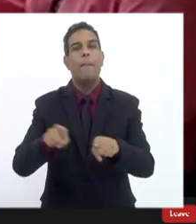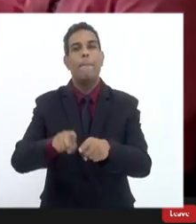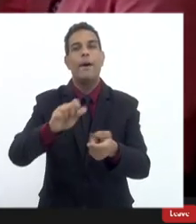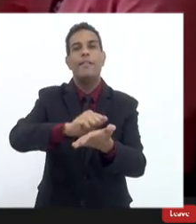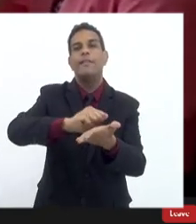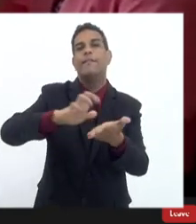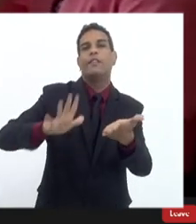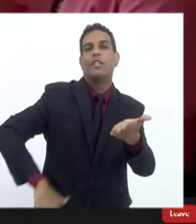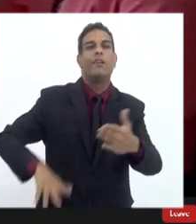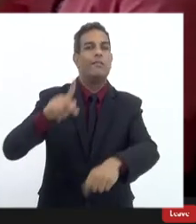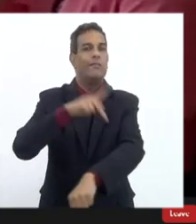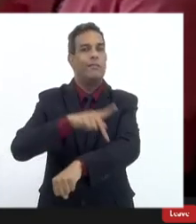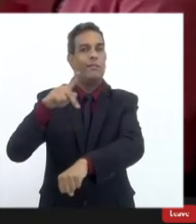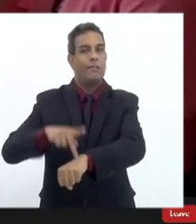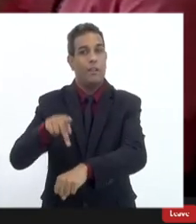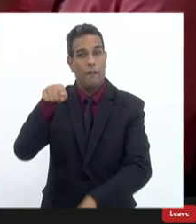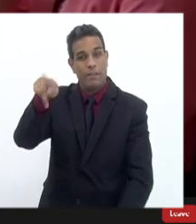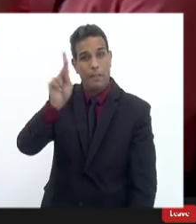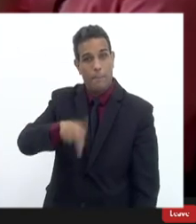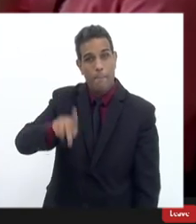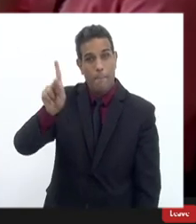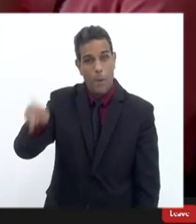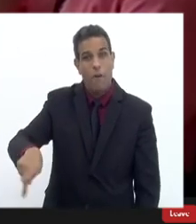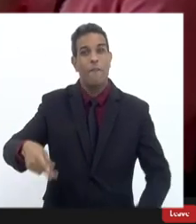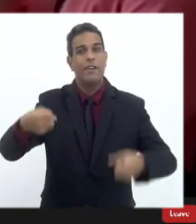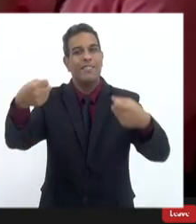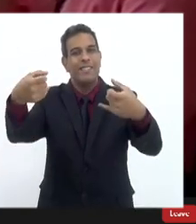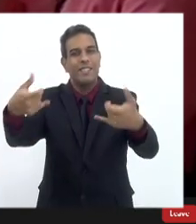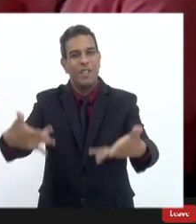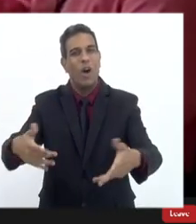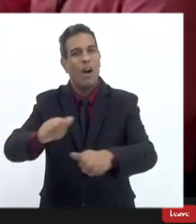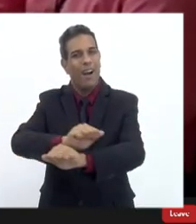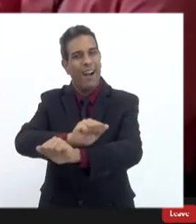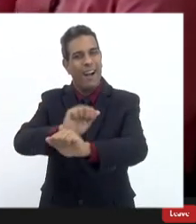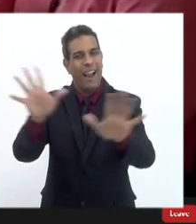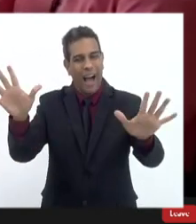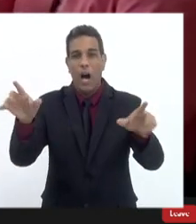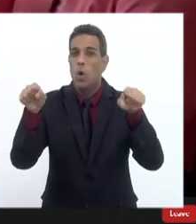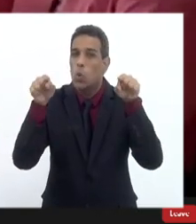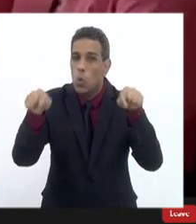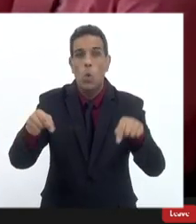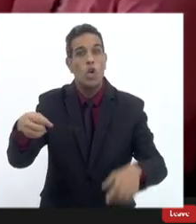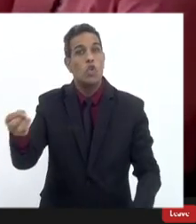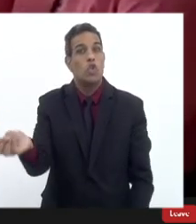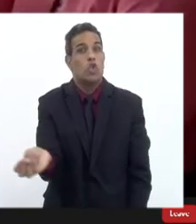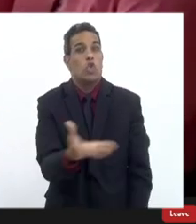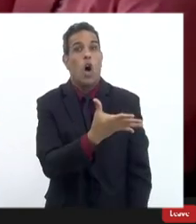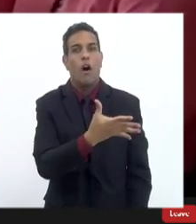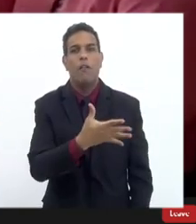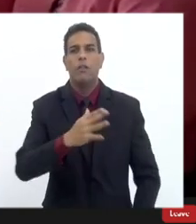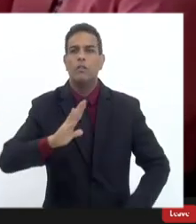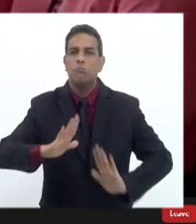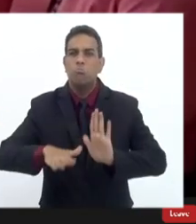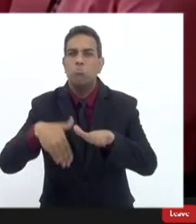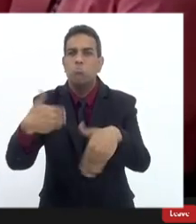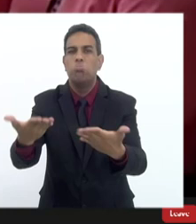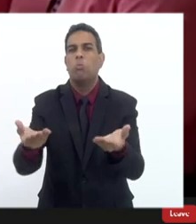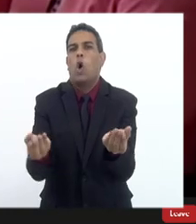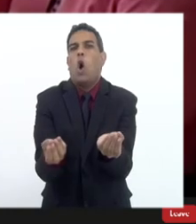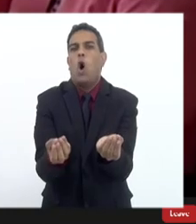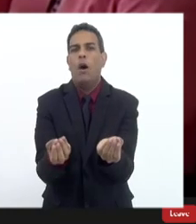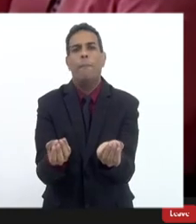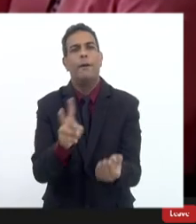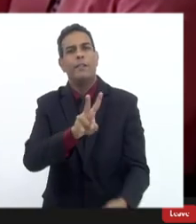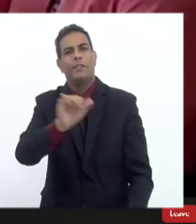pedagógica, a professora Jamusa falou muito bem no início, é algo novo que a gente está construindo agora, mas a gente